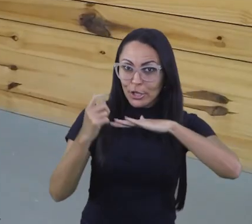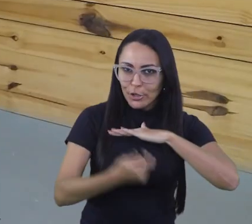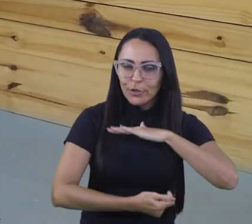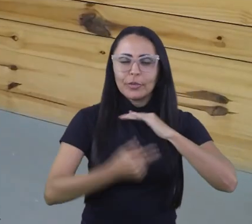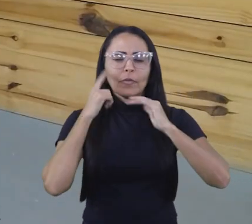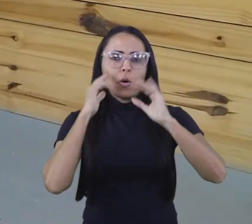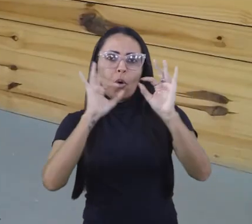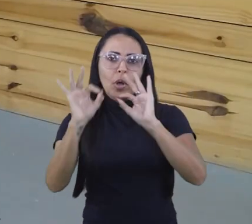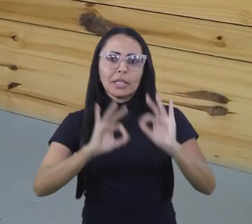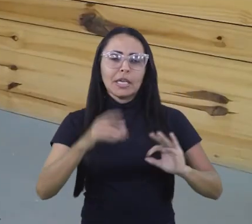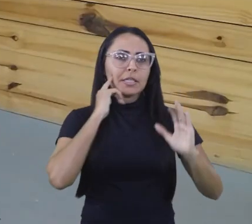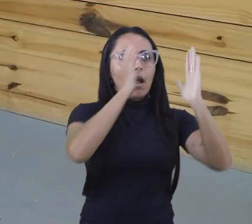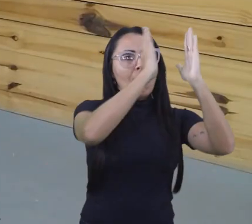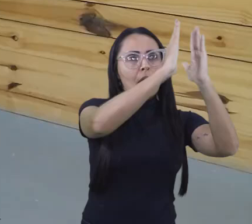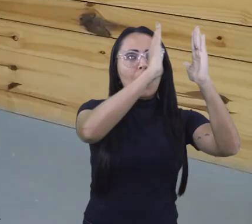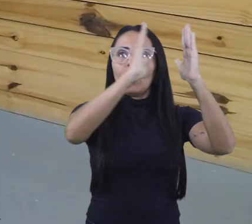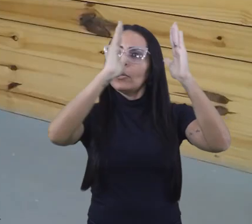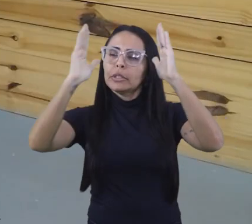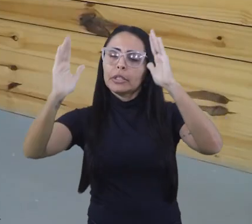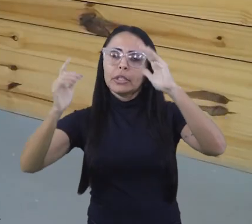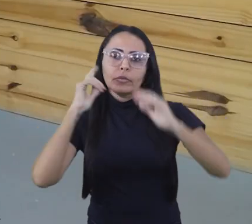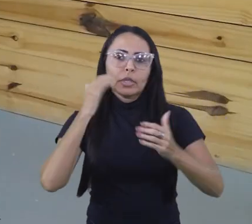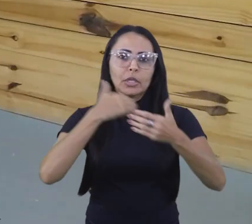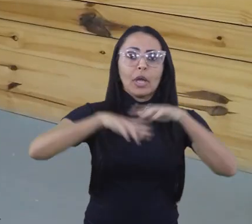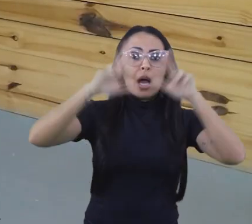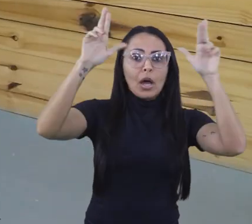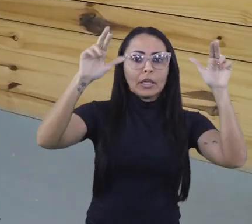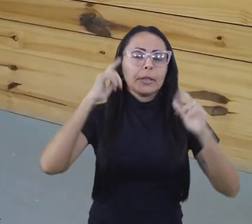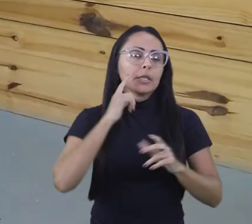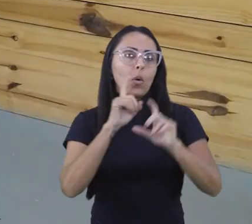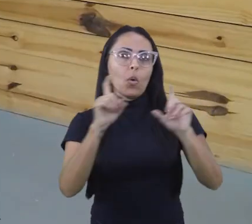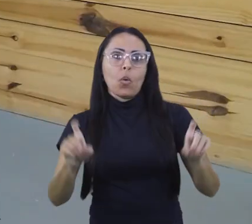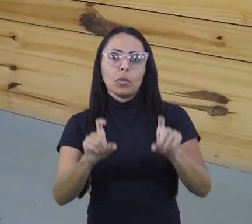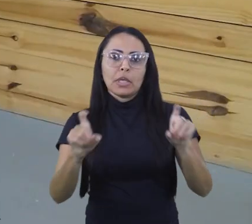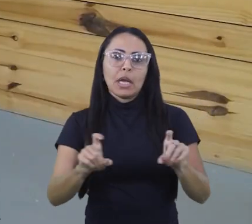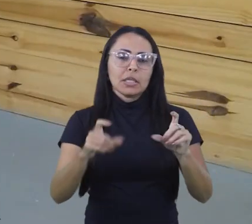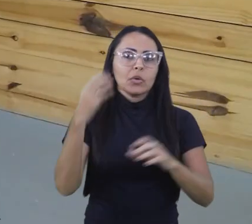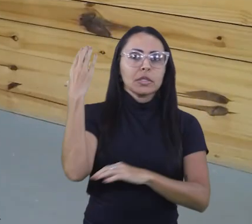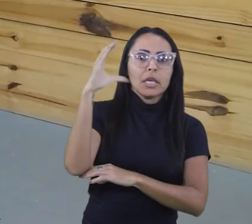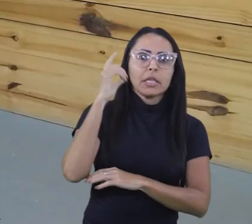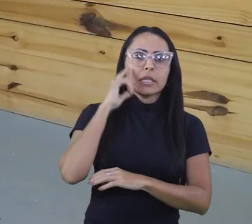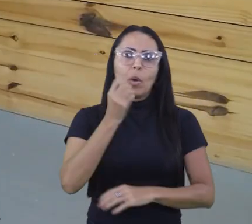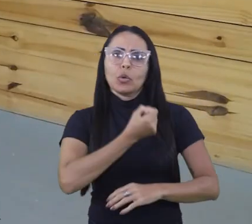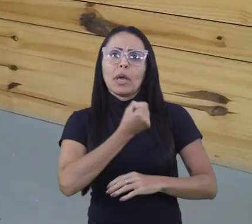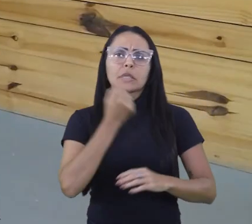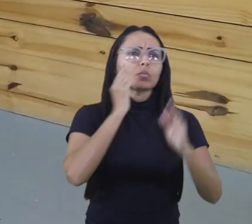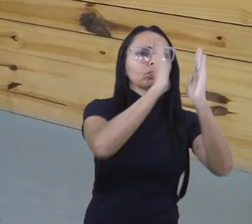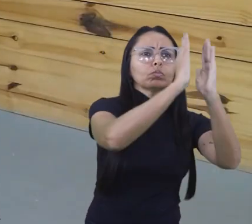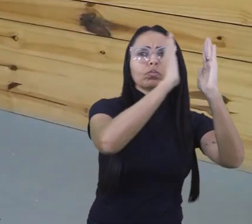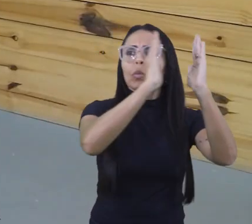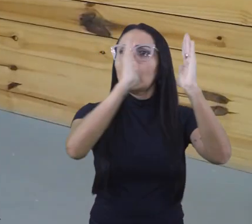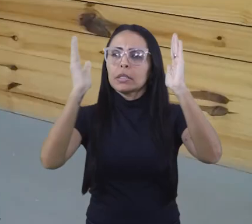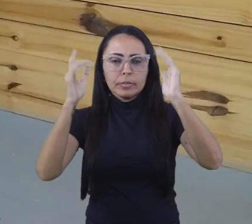livro dentro de uma área de conhecimento, que seria, né, a ciência da computação, por exemplo. E ali existe uma numeração, está numa grande área,